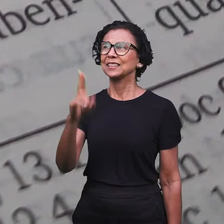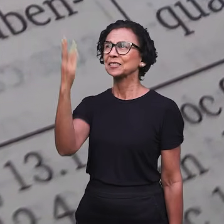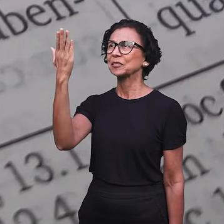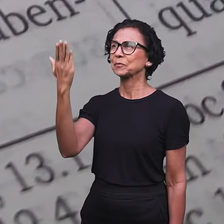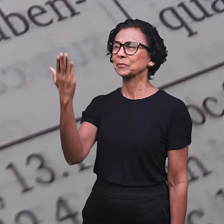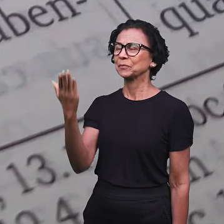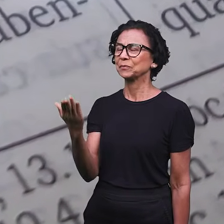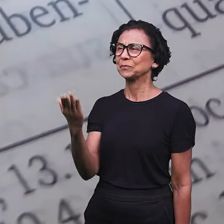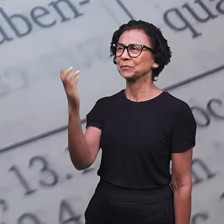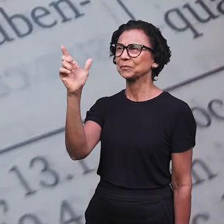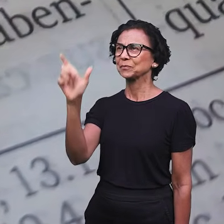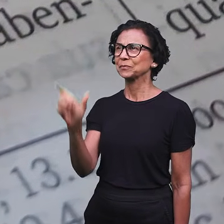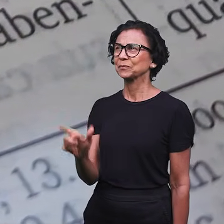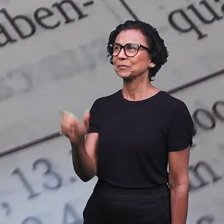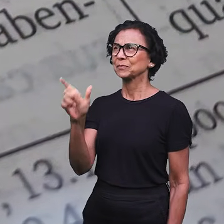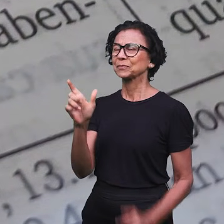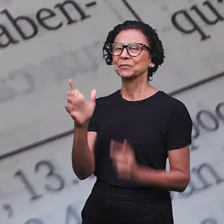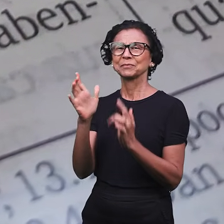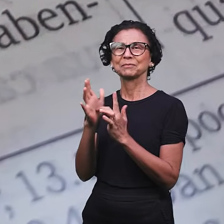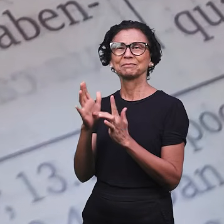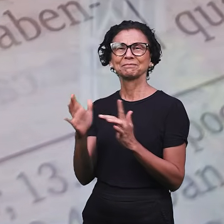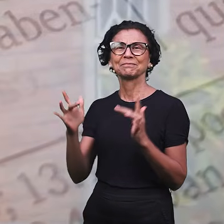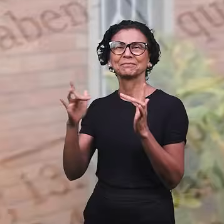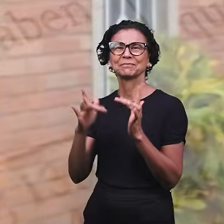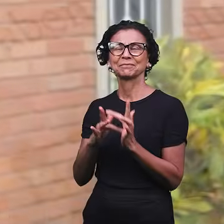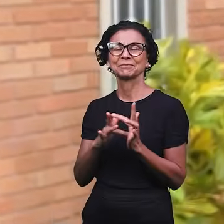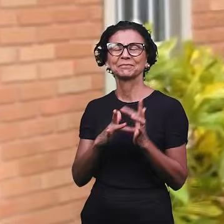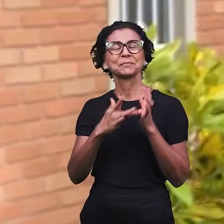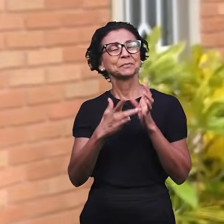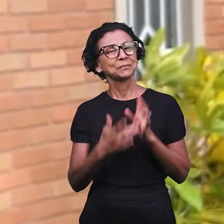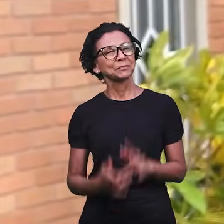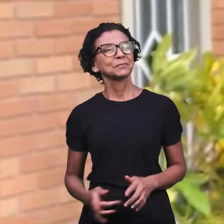vitória em Ti, Jesus.